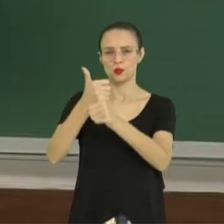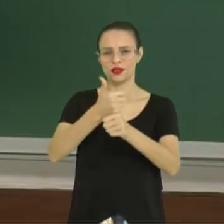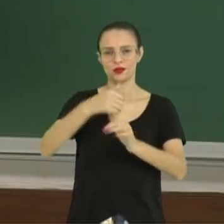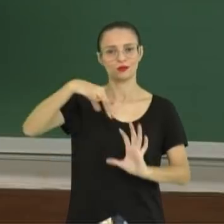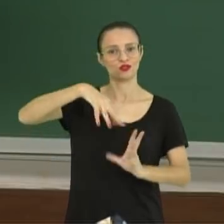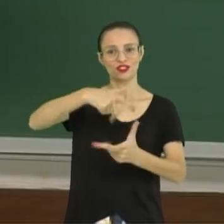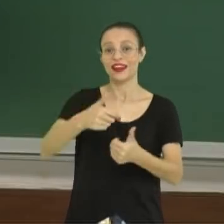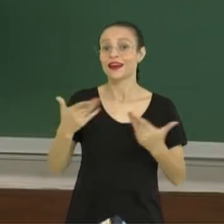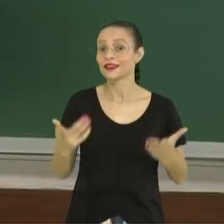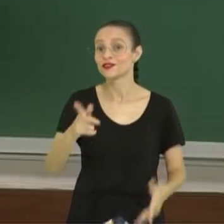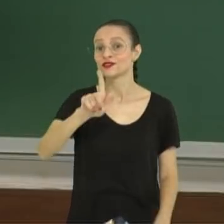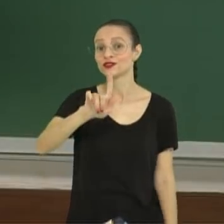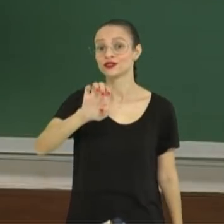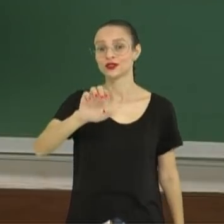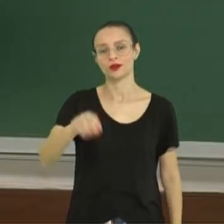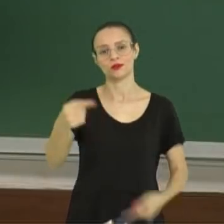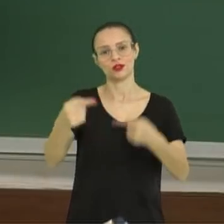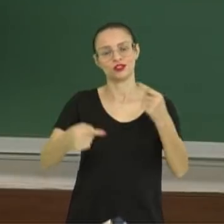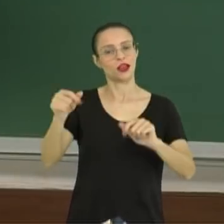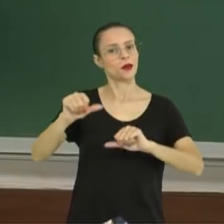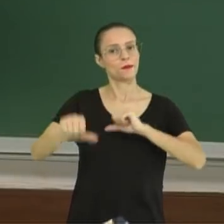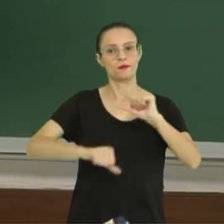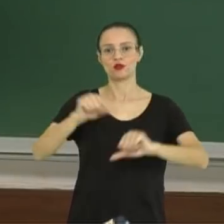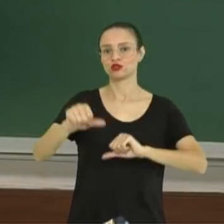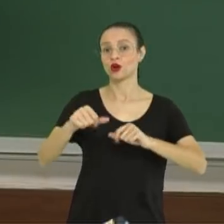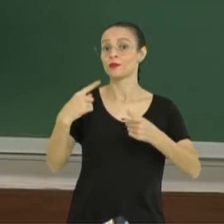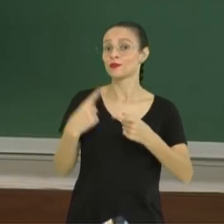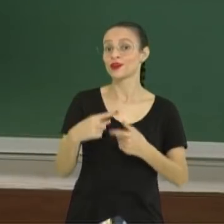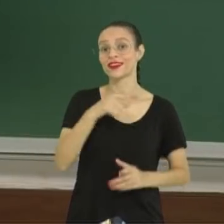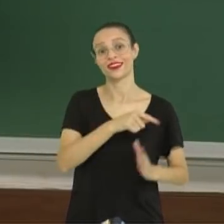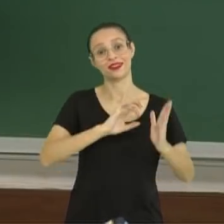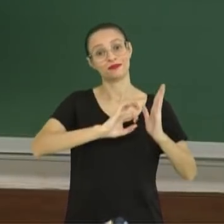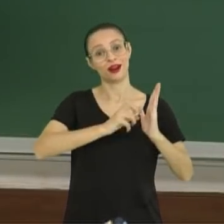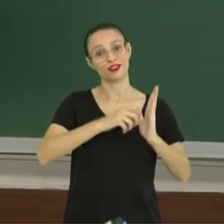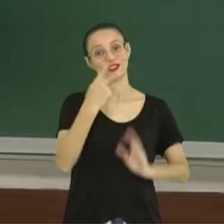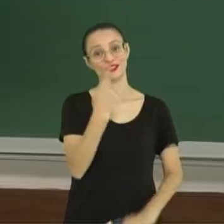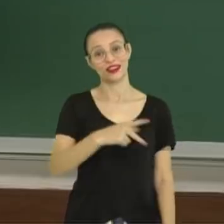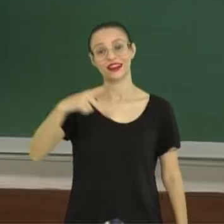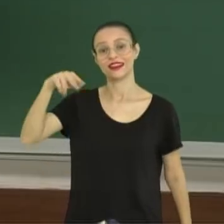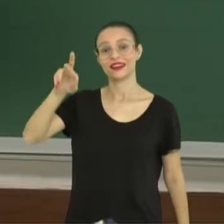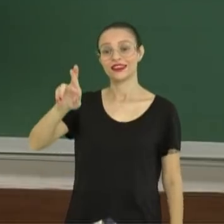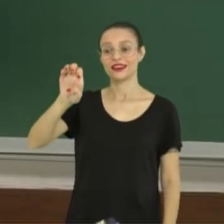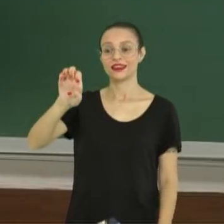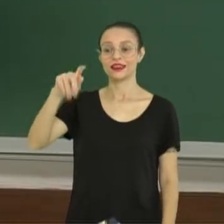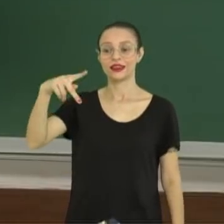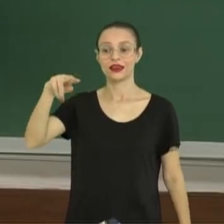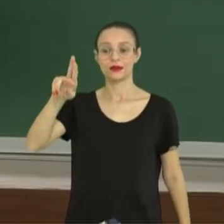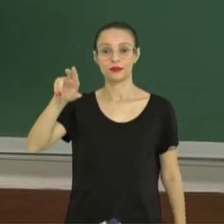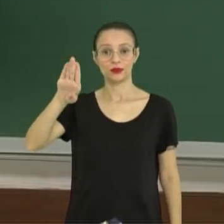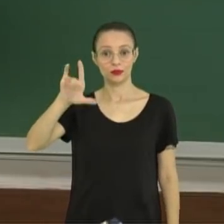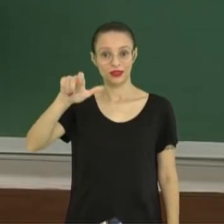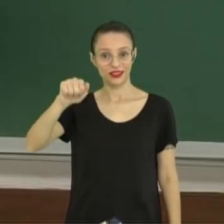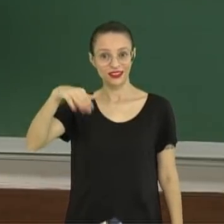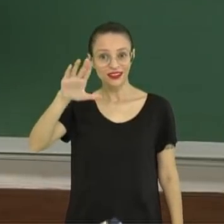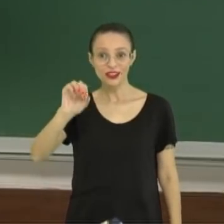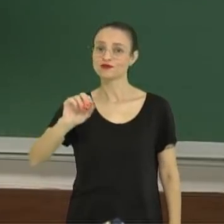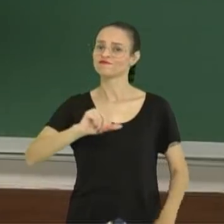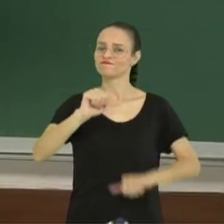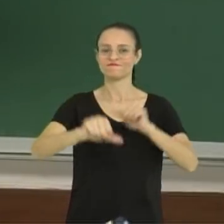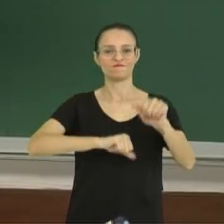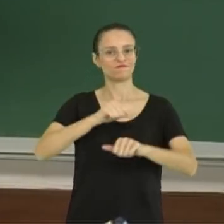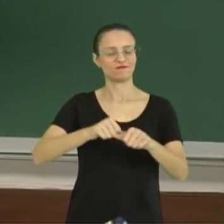mudou completamente. Né? Por ele ser um republicano, as atitudes dele perante o comércio mundial, os